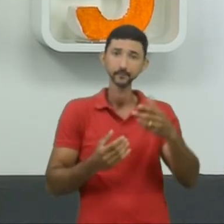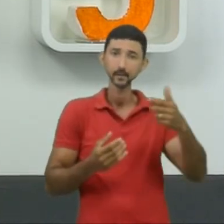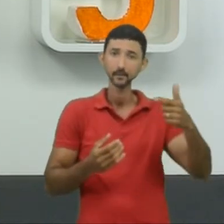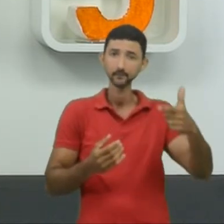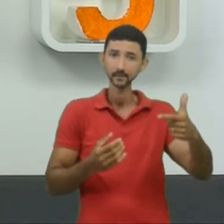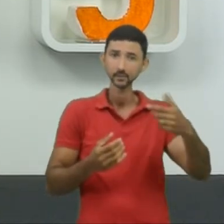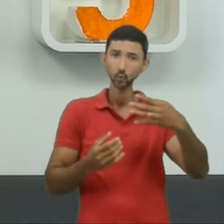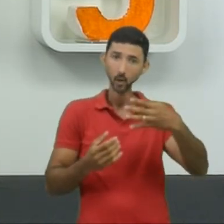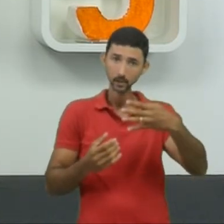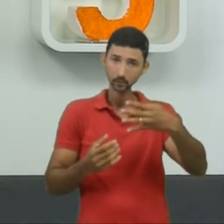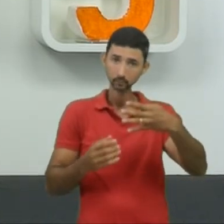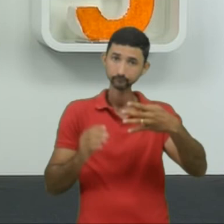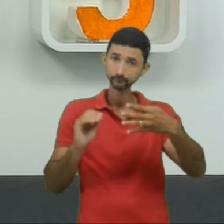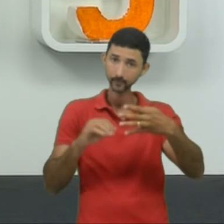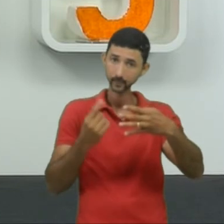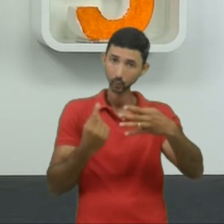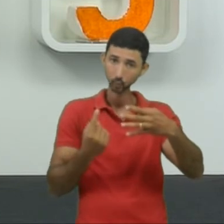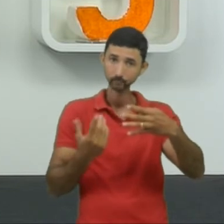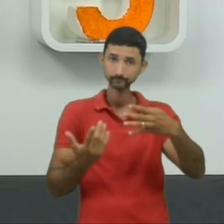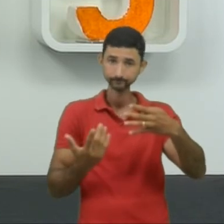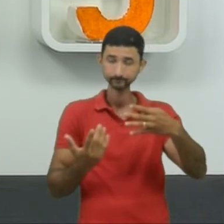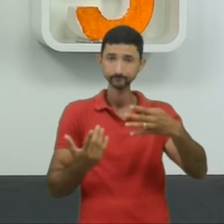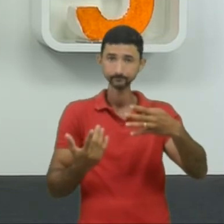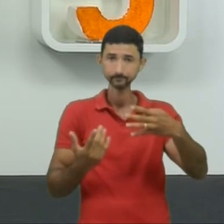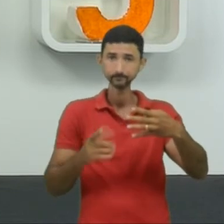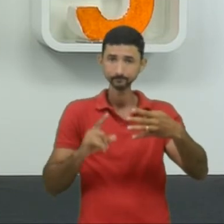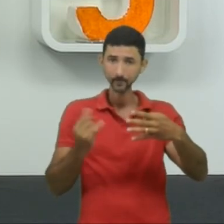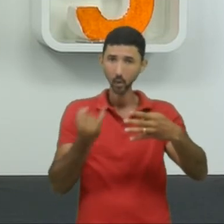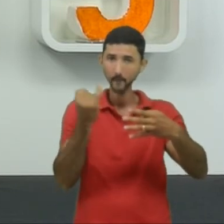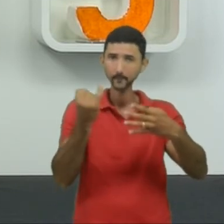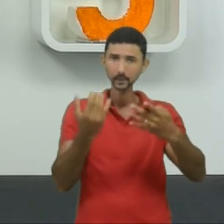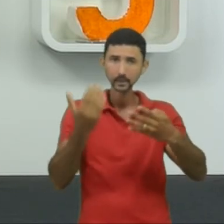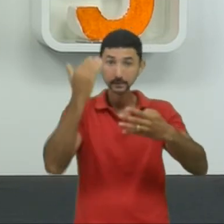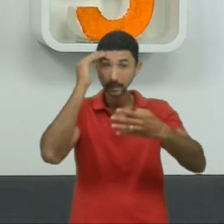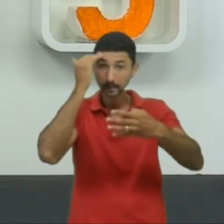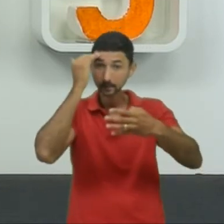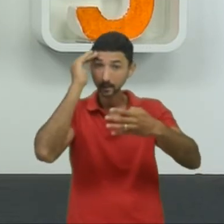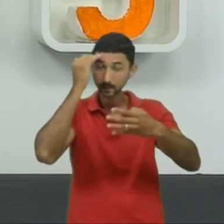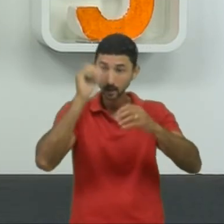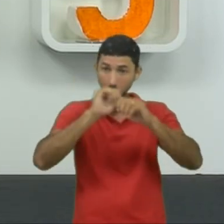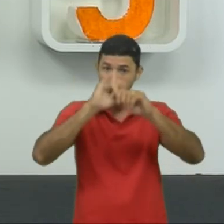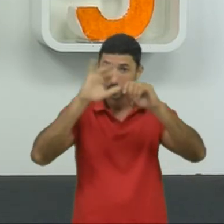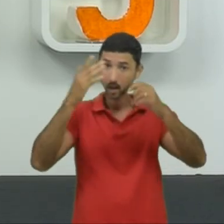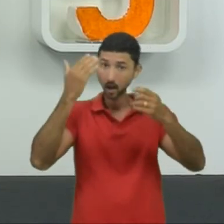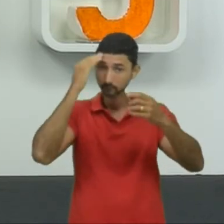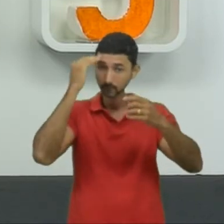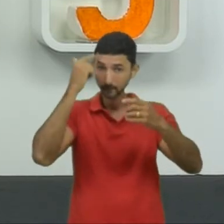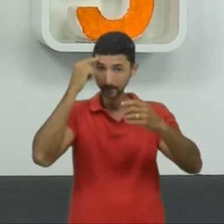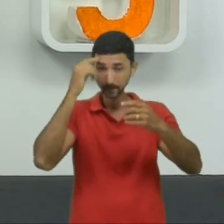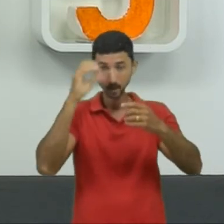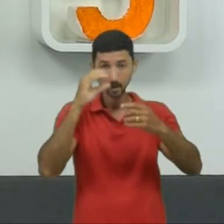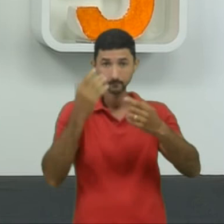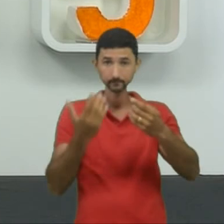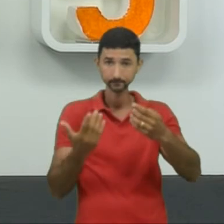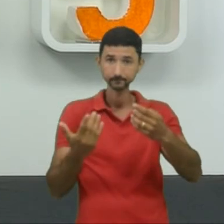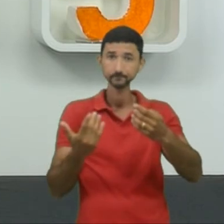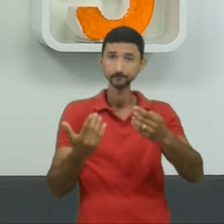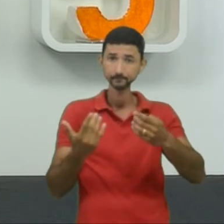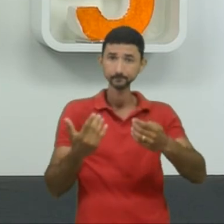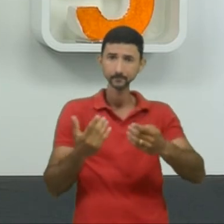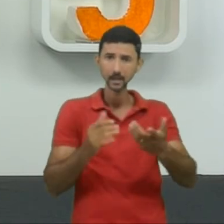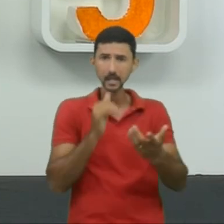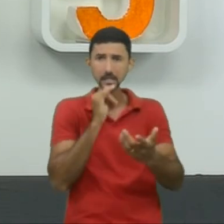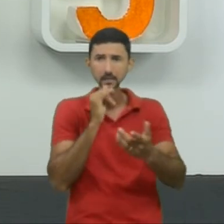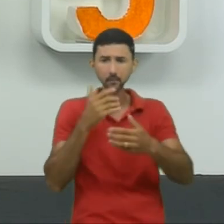cargo de suplente, certo? Então é importante a gente ter esse tipo de raciocínio, certo?